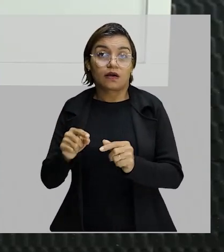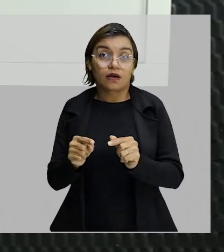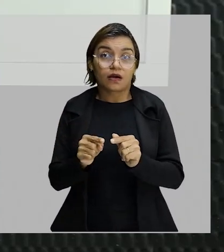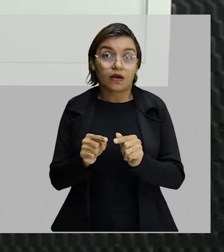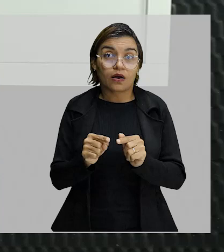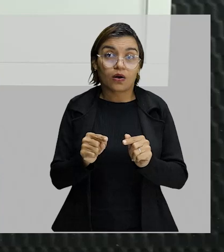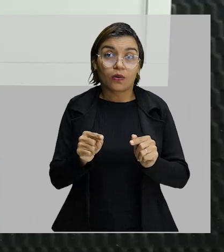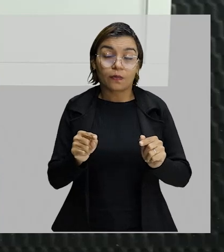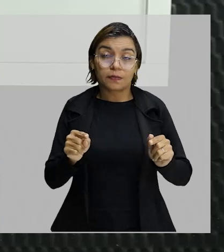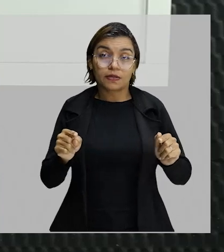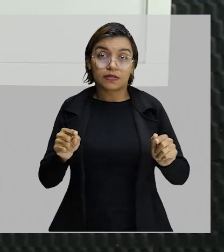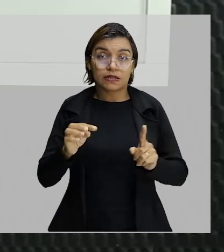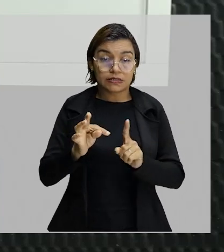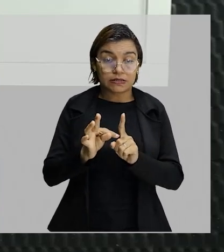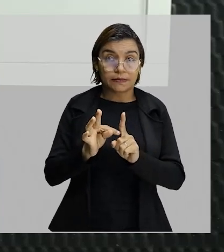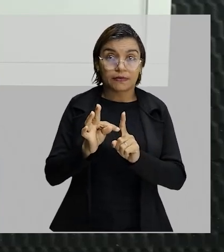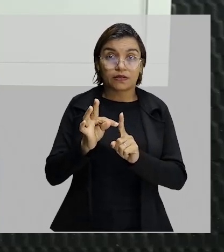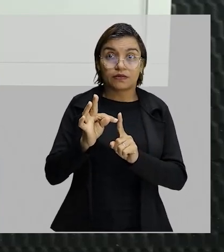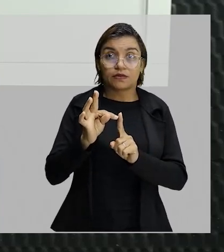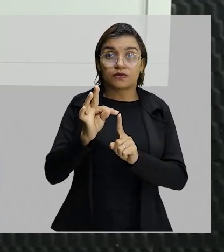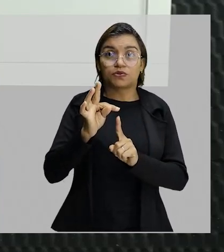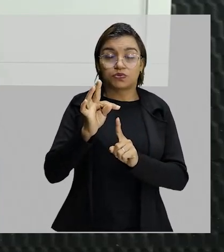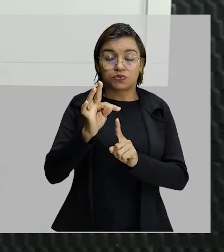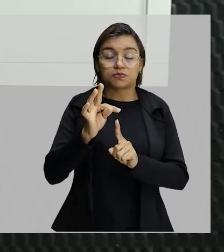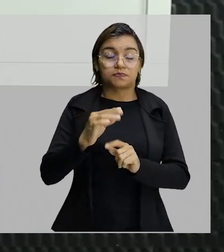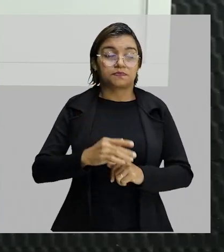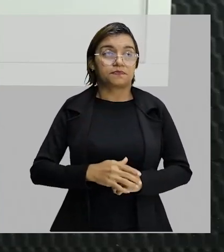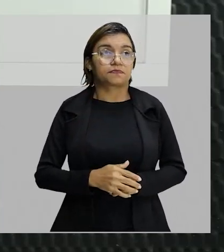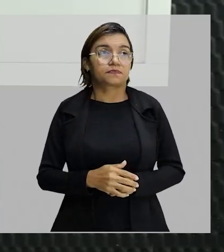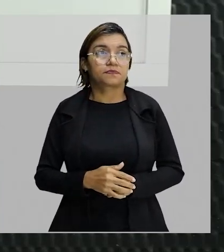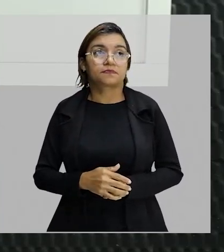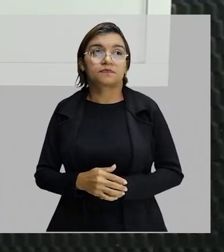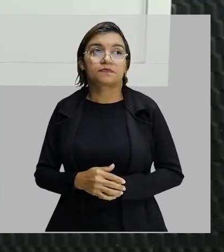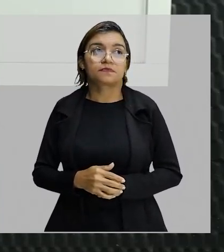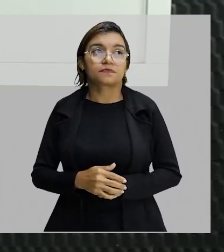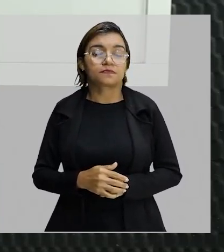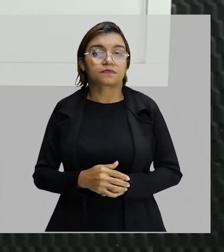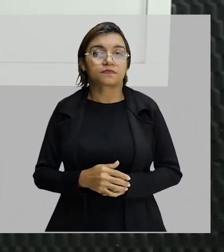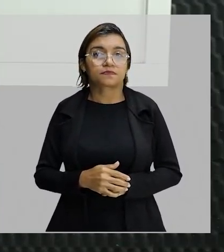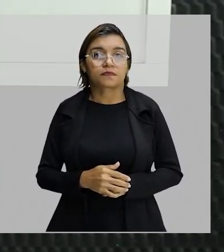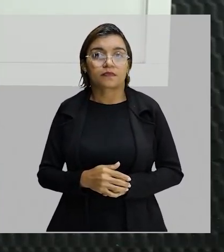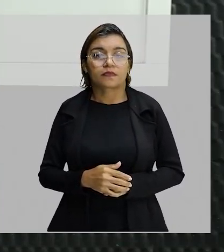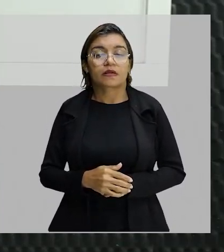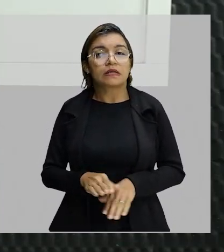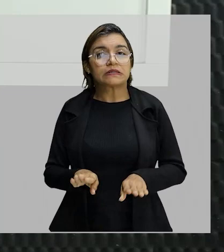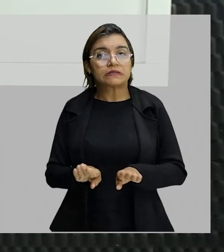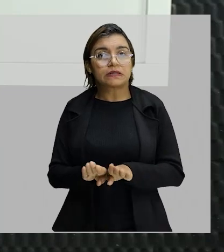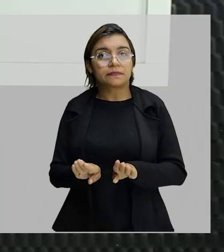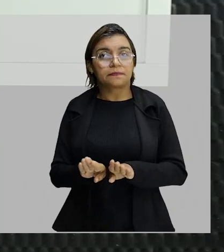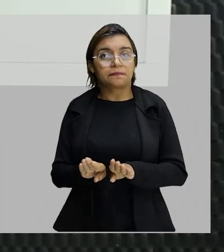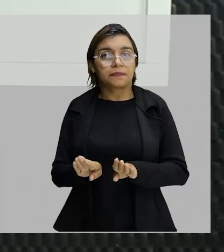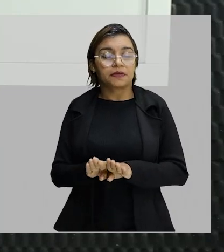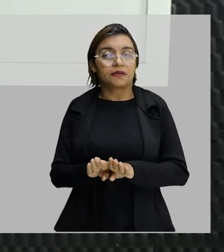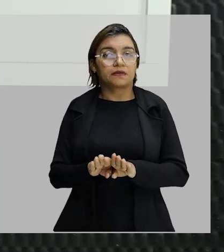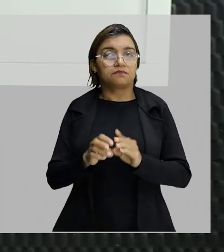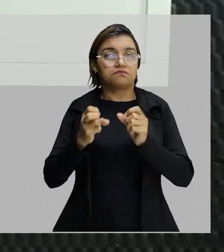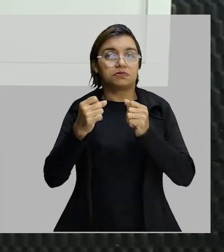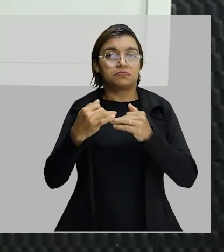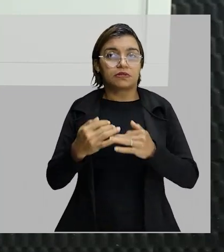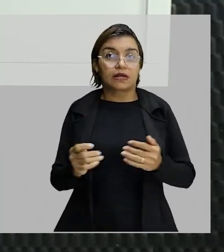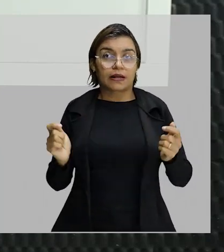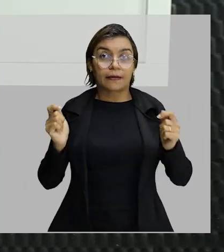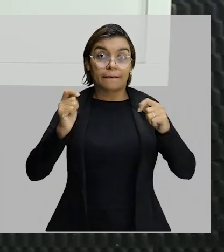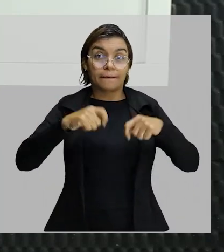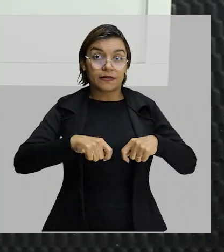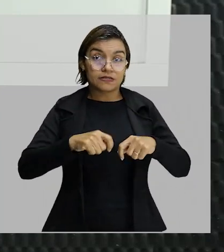temperatura ou variar sua temperatura em uma unidade. Tá ok? Nós também podemos falar da capacidade